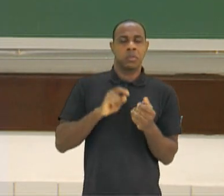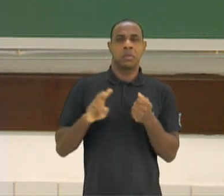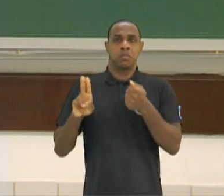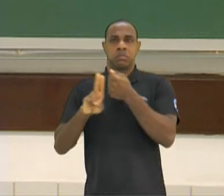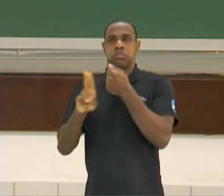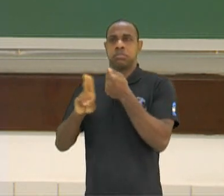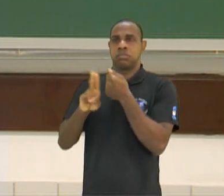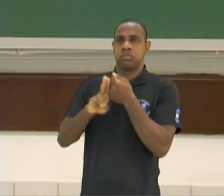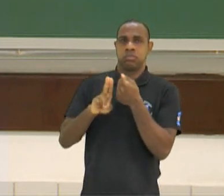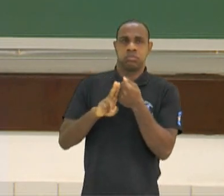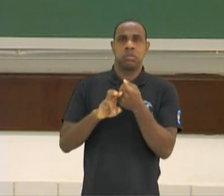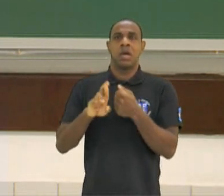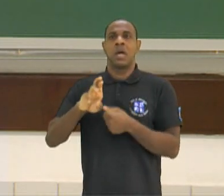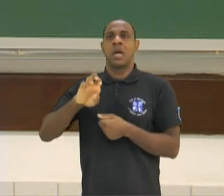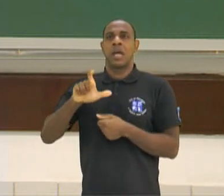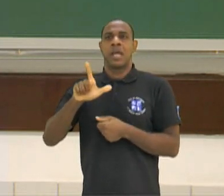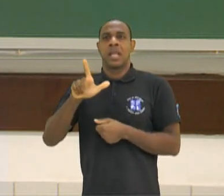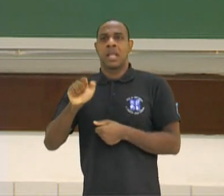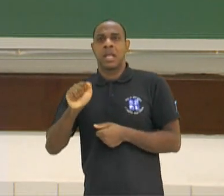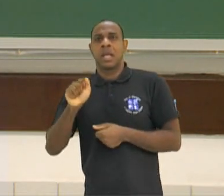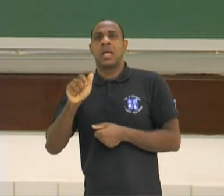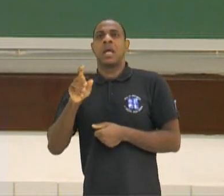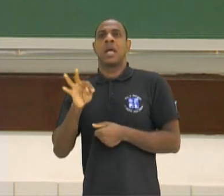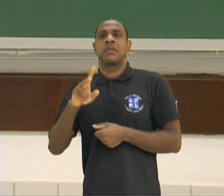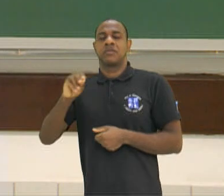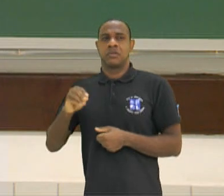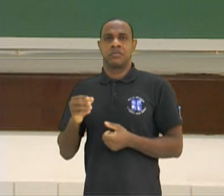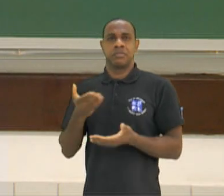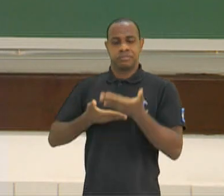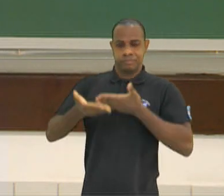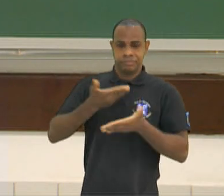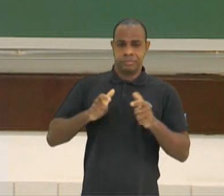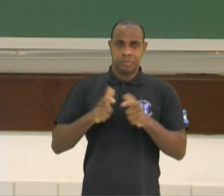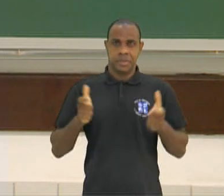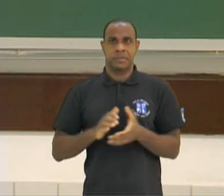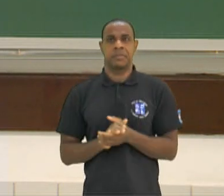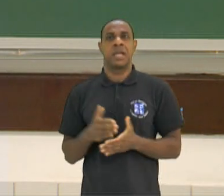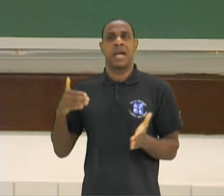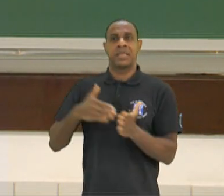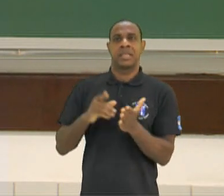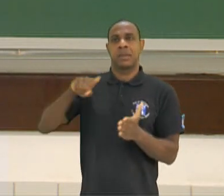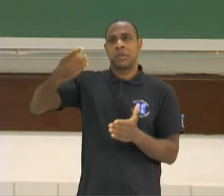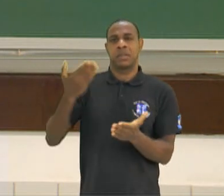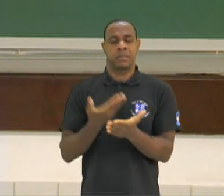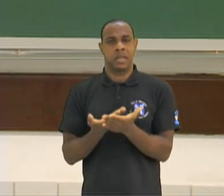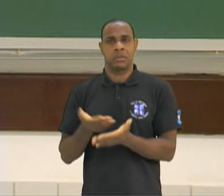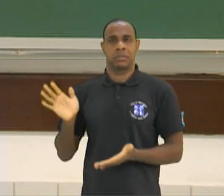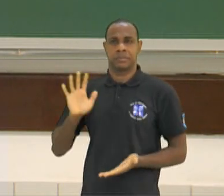relativos. Stay home, be safe, thanks a lot, and see you there.